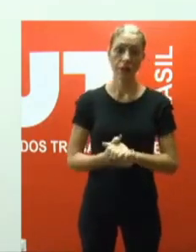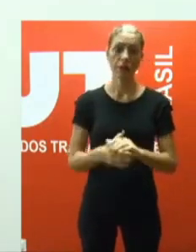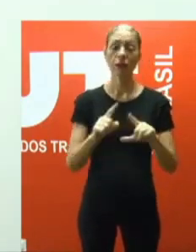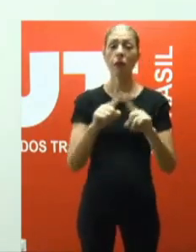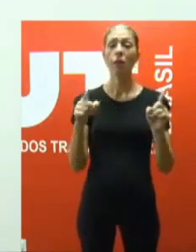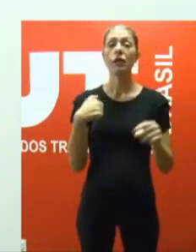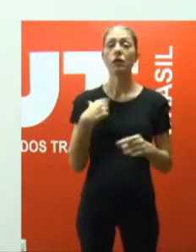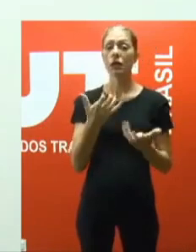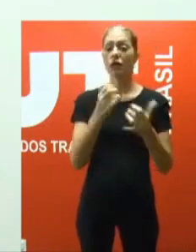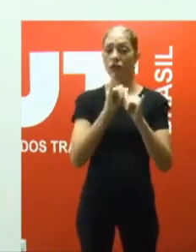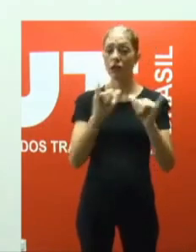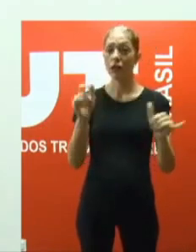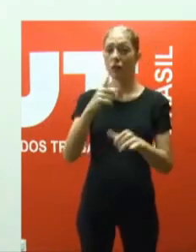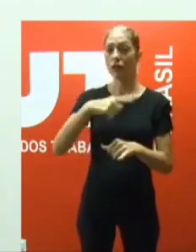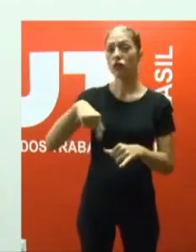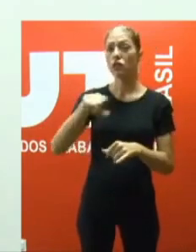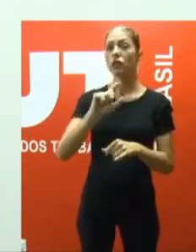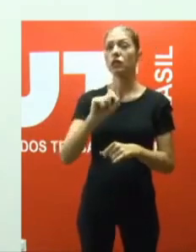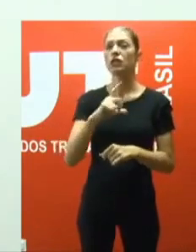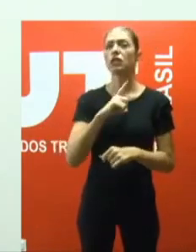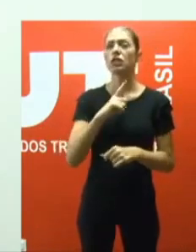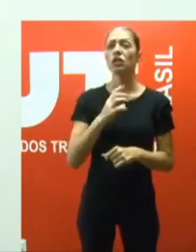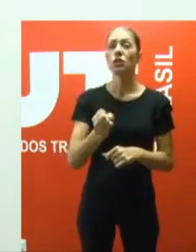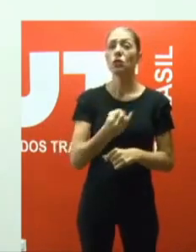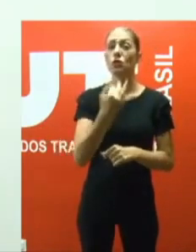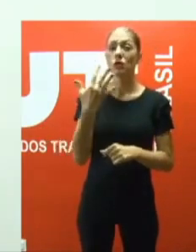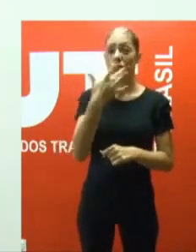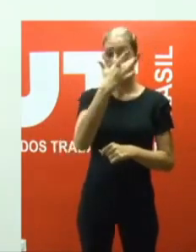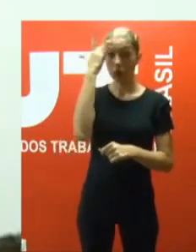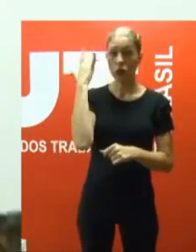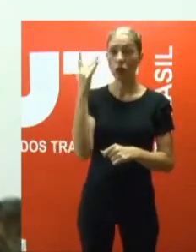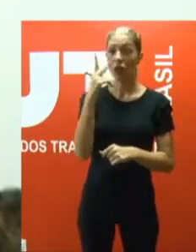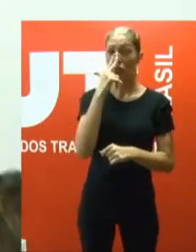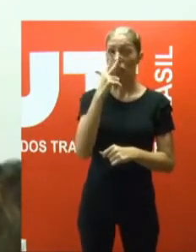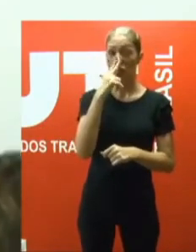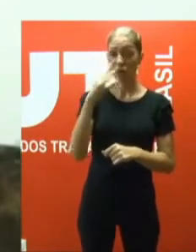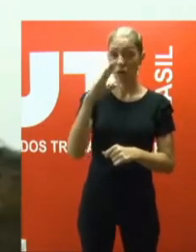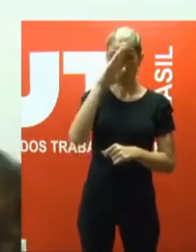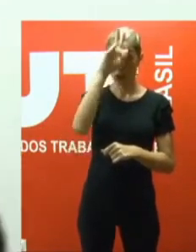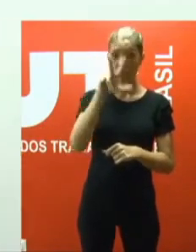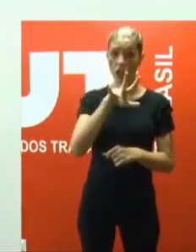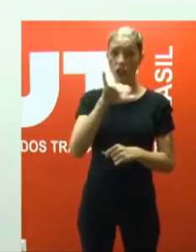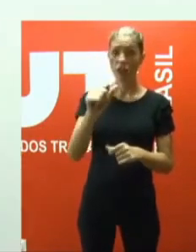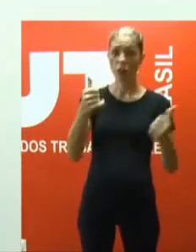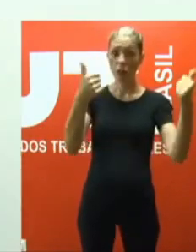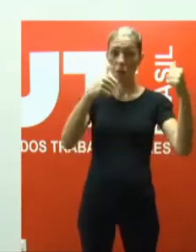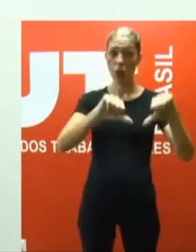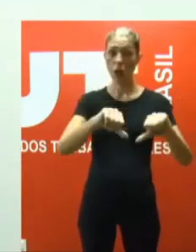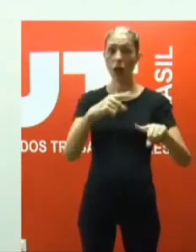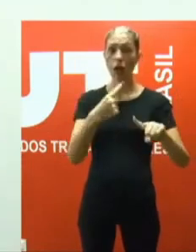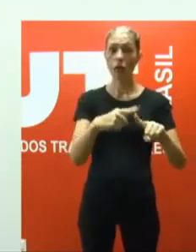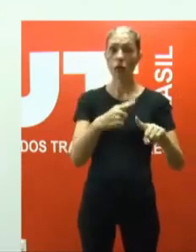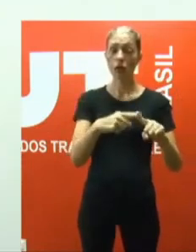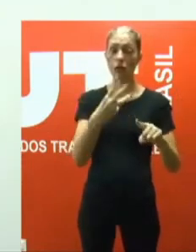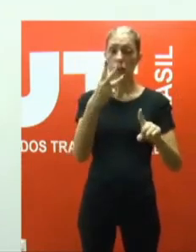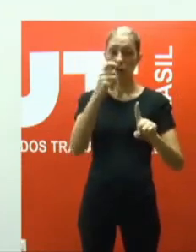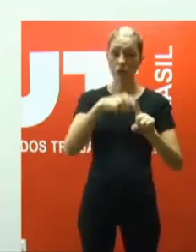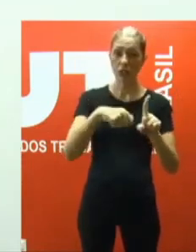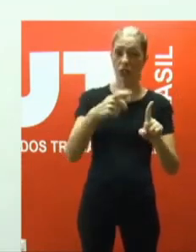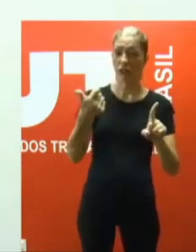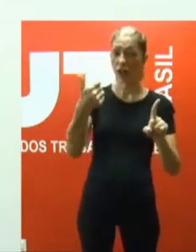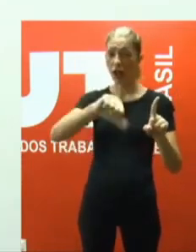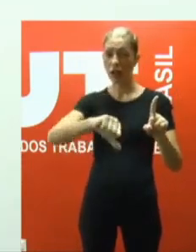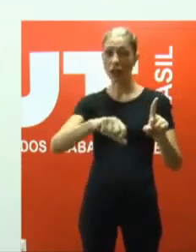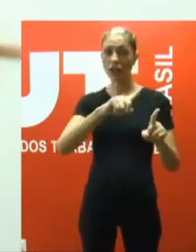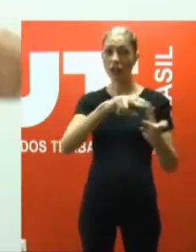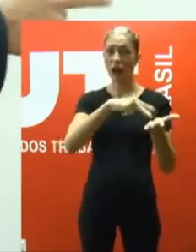dizer para vocês que tinha muita gente que achava que o Bolsonaro ia cair com 2 meses de mandato, com 3 meses de mandato, com 5. O